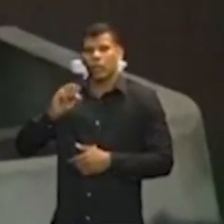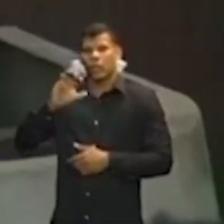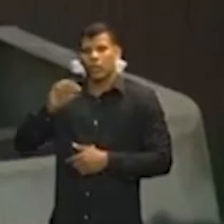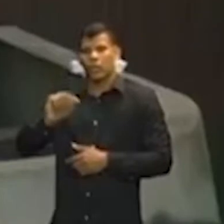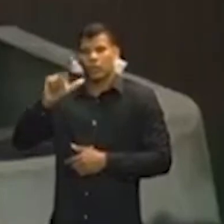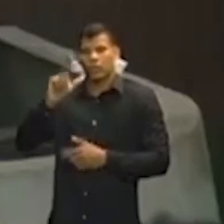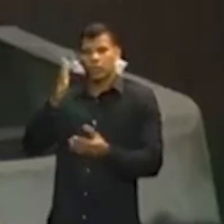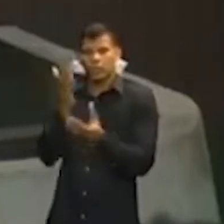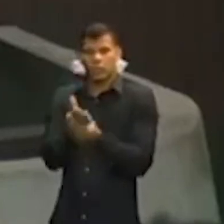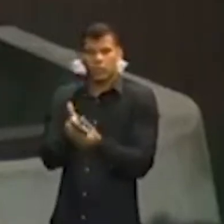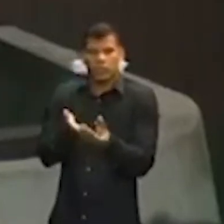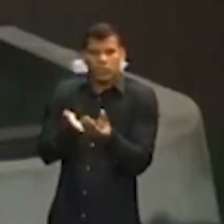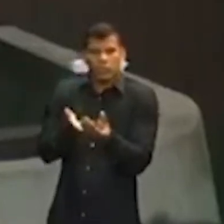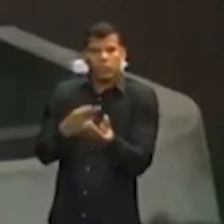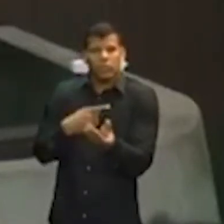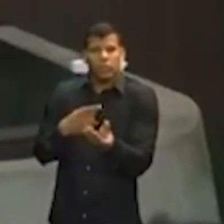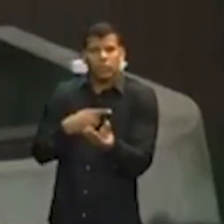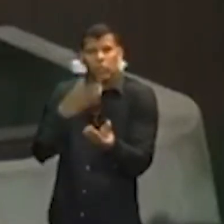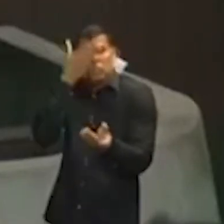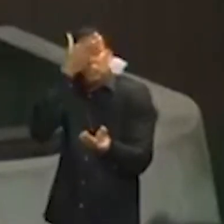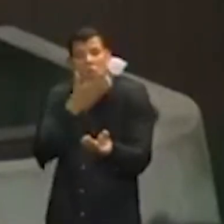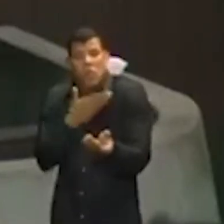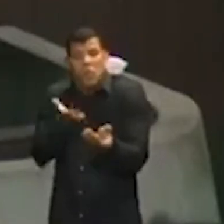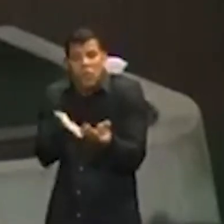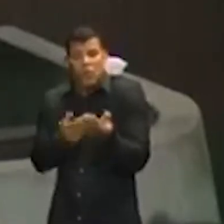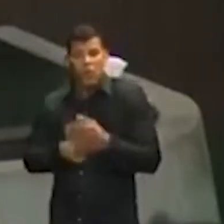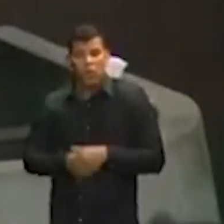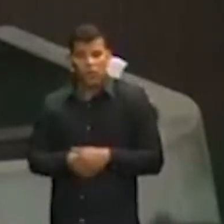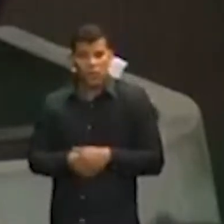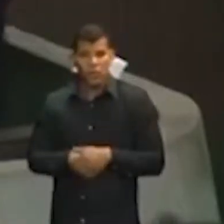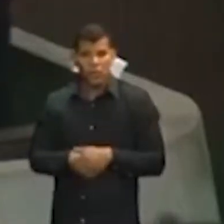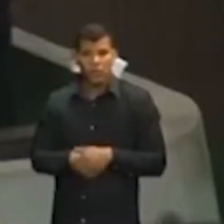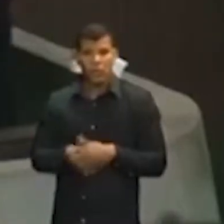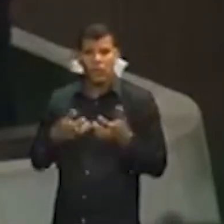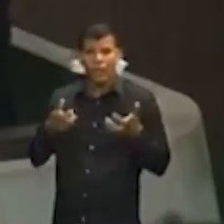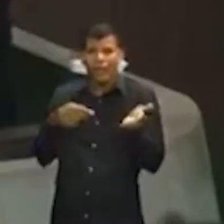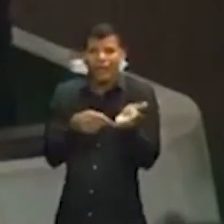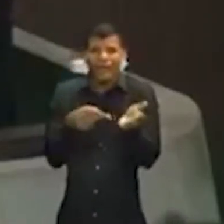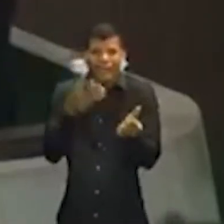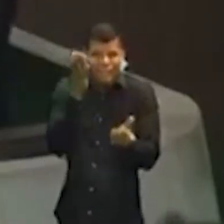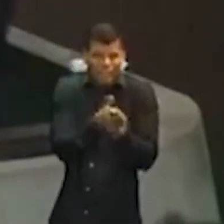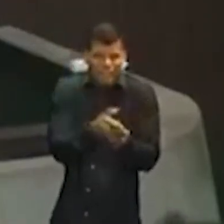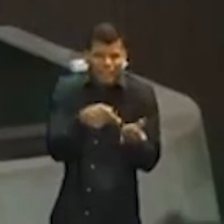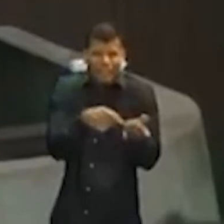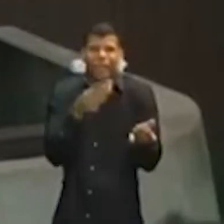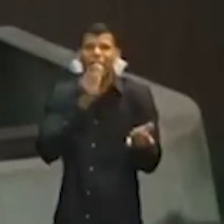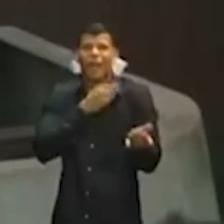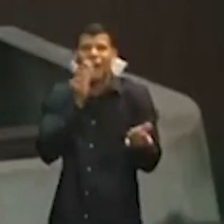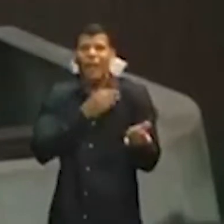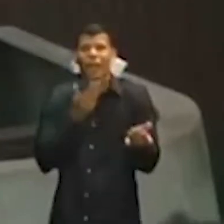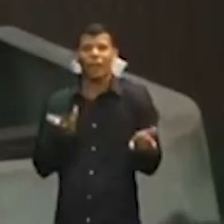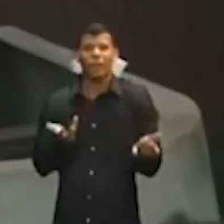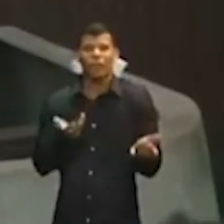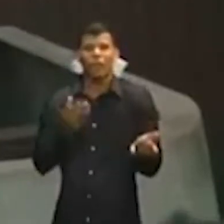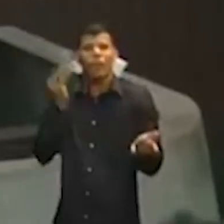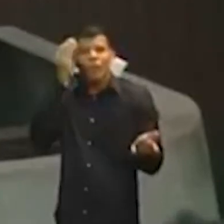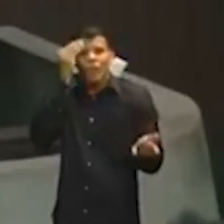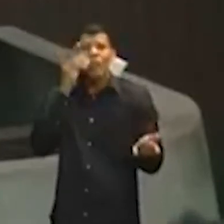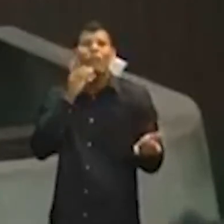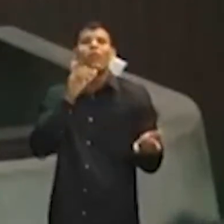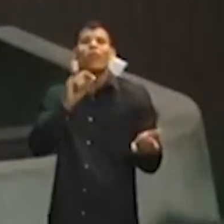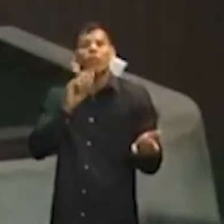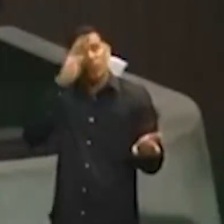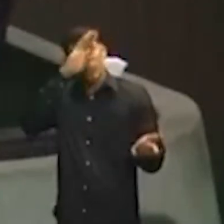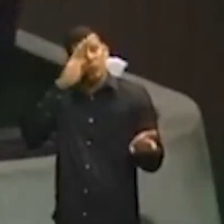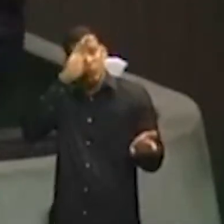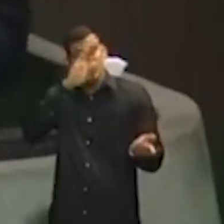olha, no processo está tudo aqui. Agora querem desqualificar isso aqui, né, que é botando a culpa no Bolsonaro,